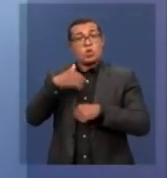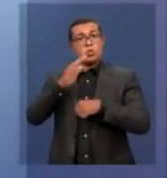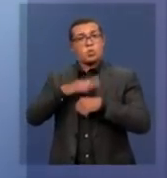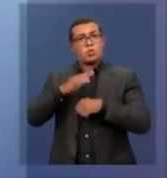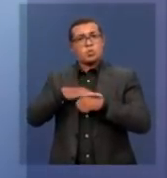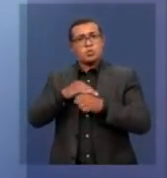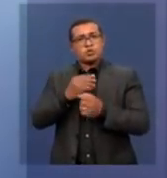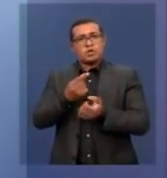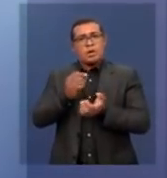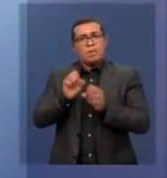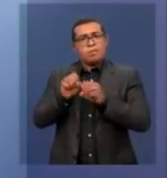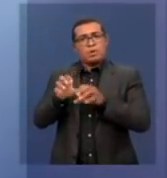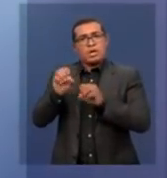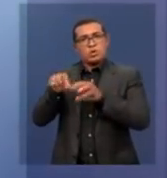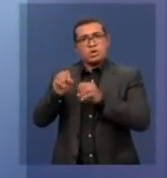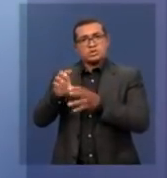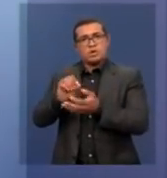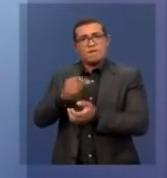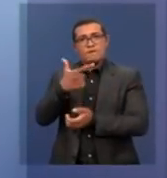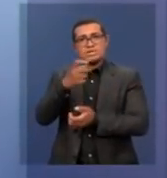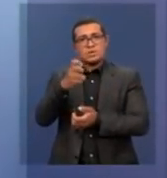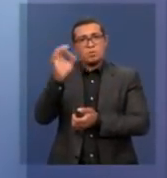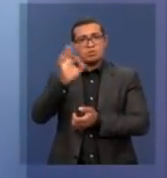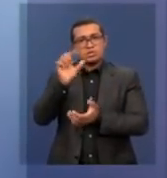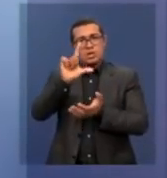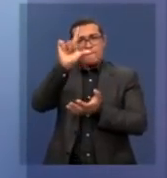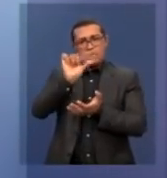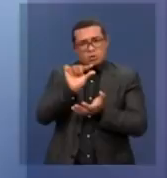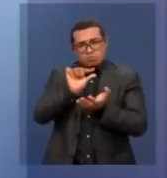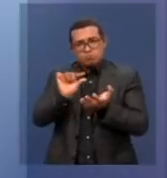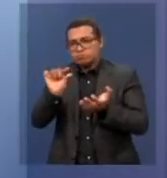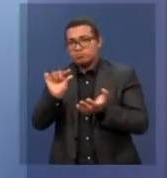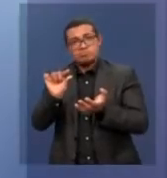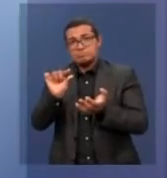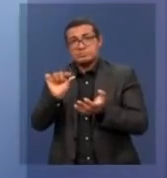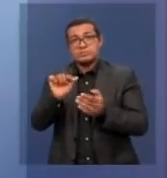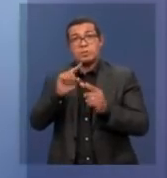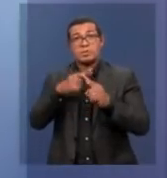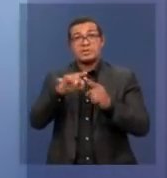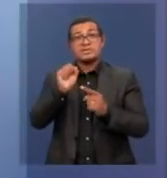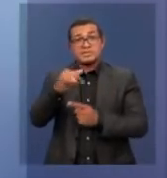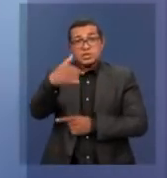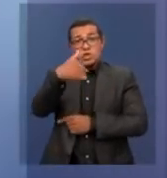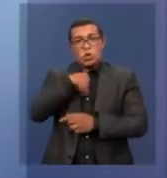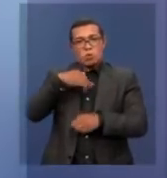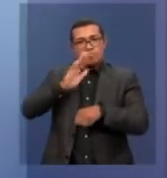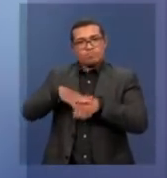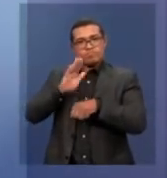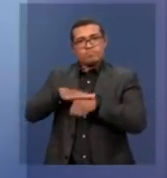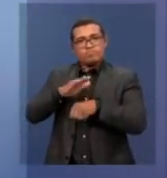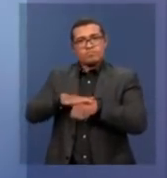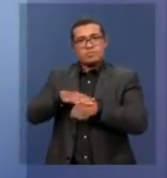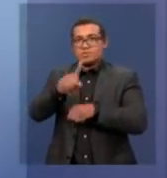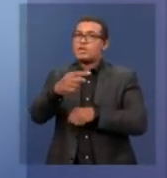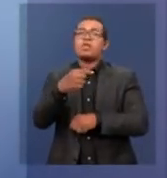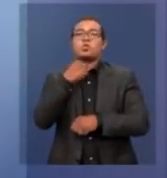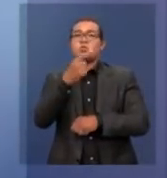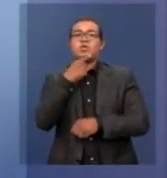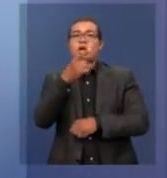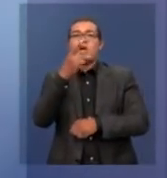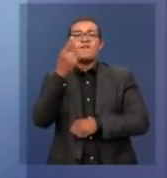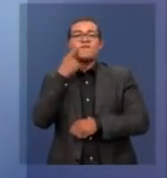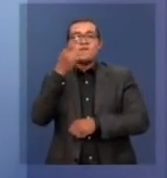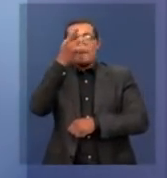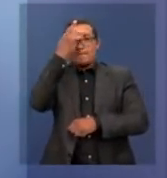- investir menos de 25% na educação se eu tivesse feito isso você está em casa né não pode se orientar é